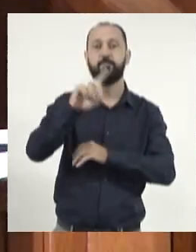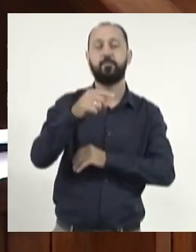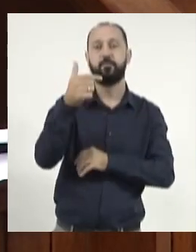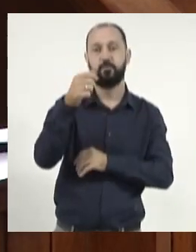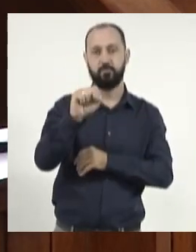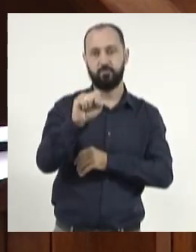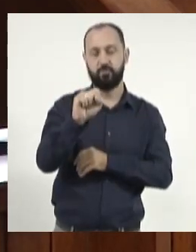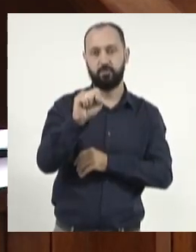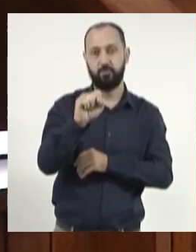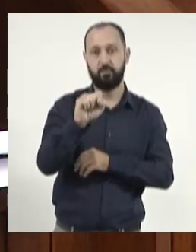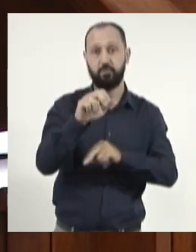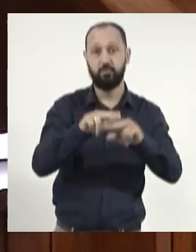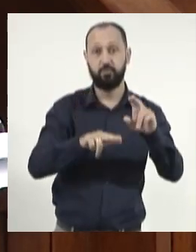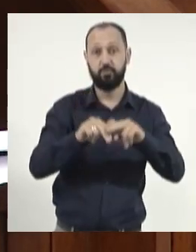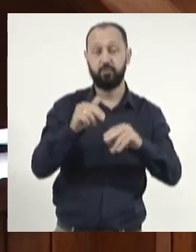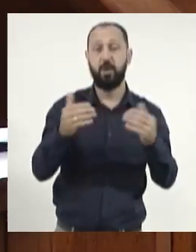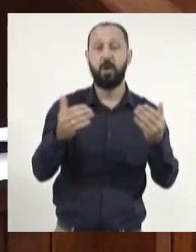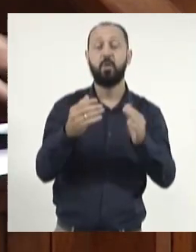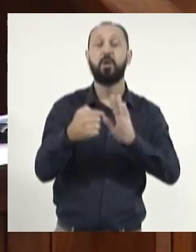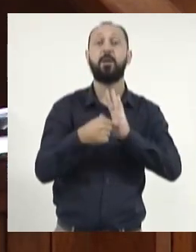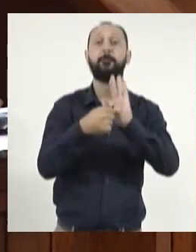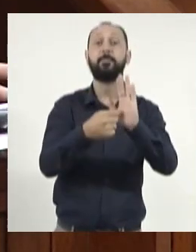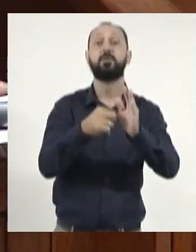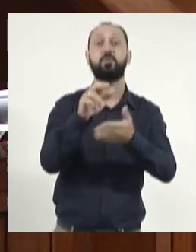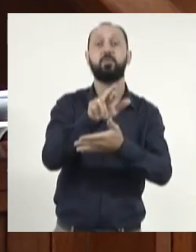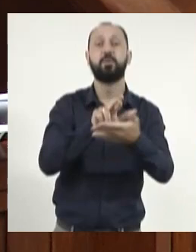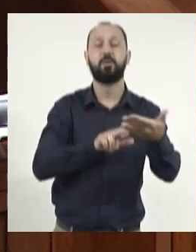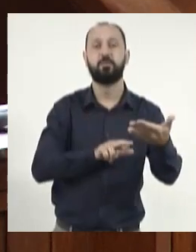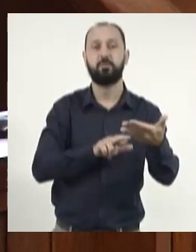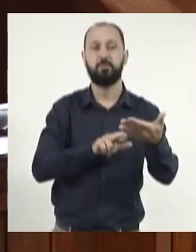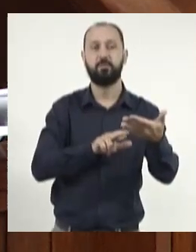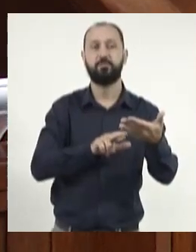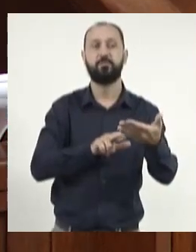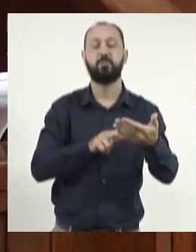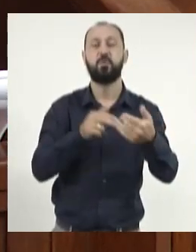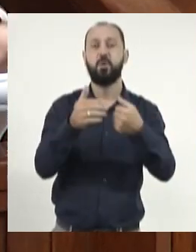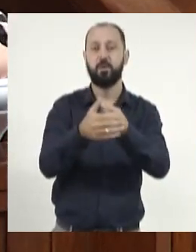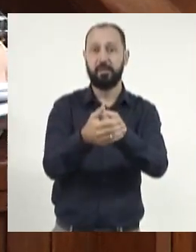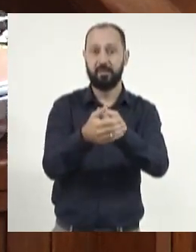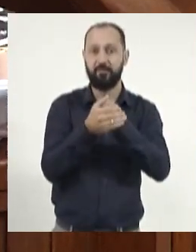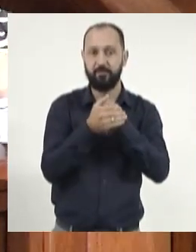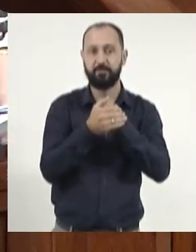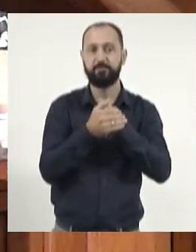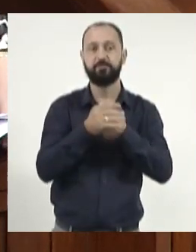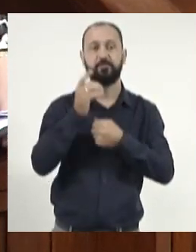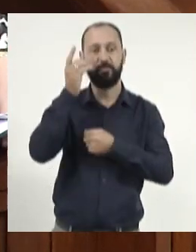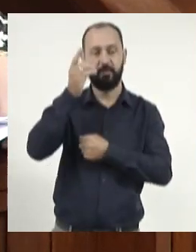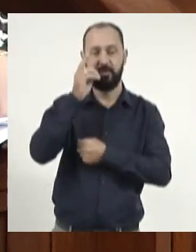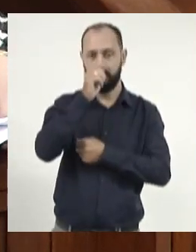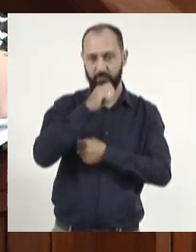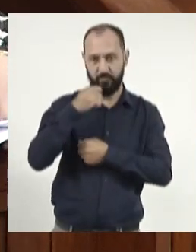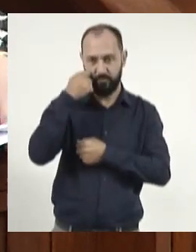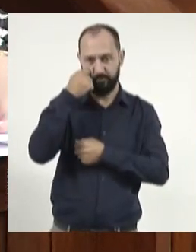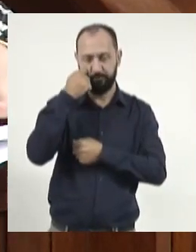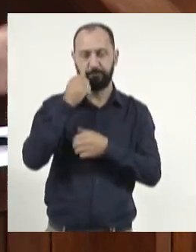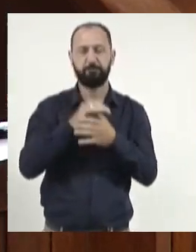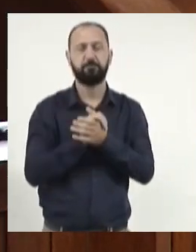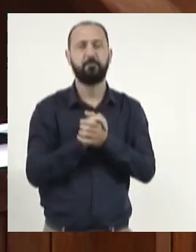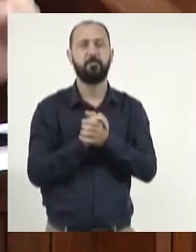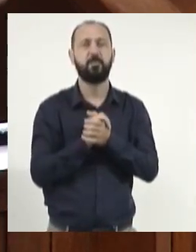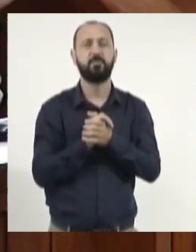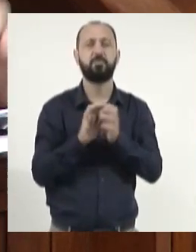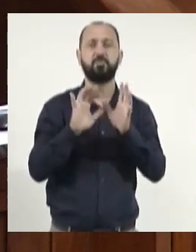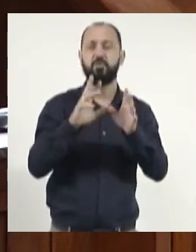28 de junho agora, apresentou um relatório defendendo deputado Antônio Vaz, de